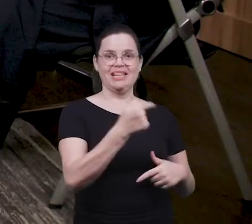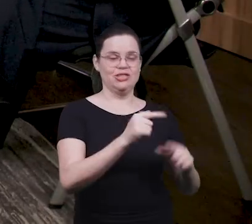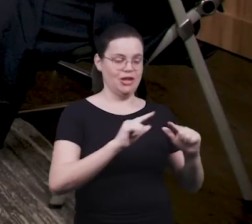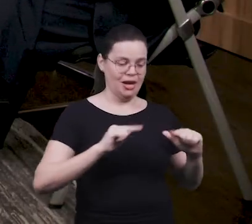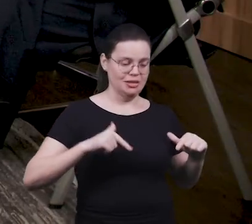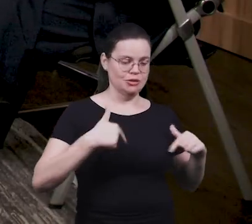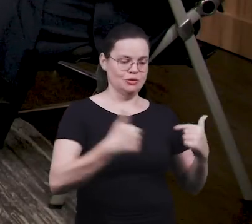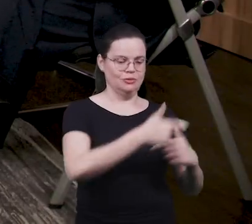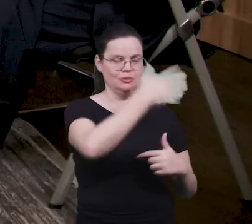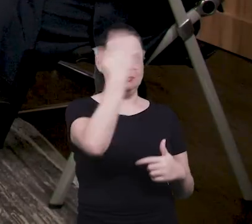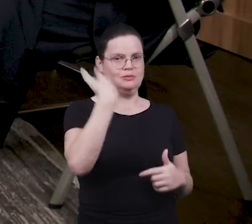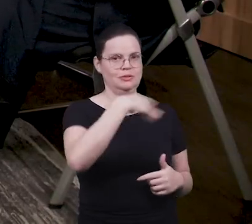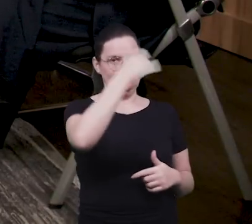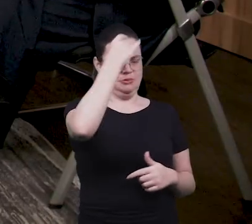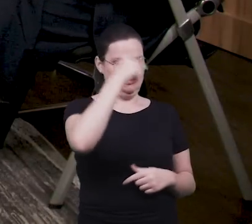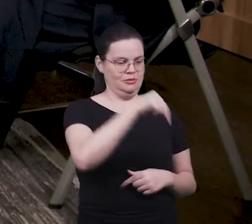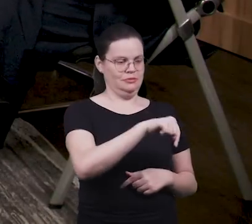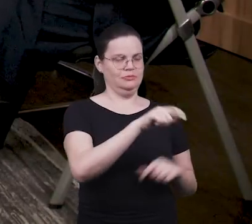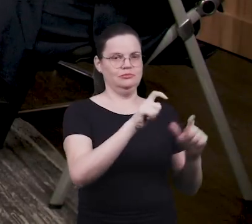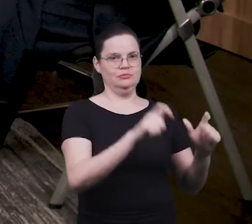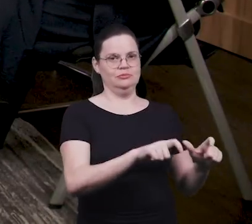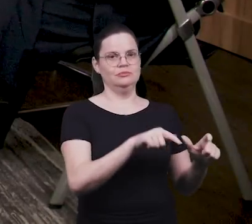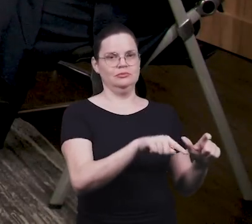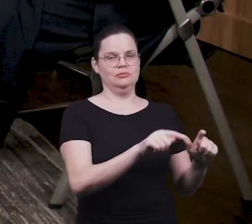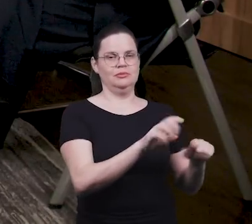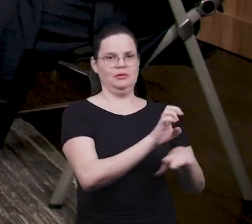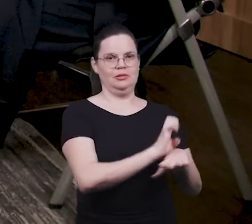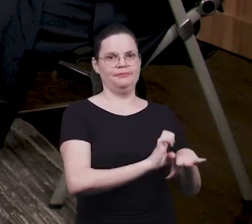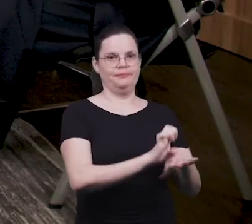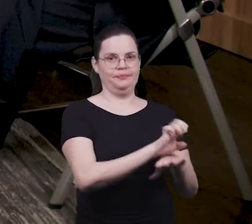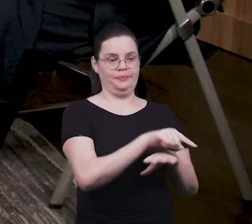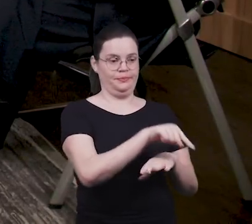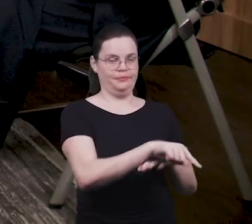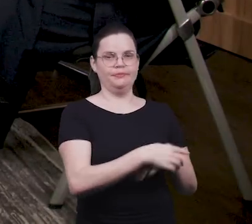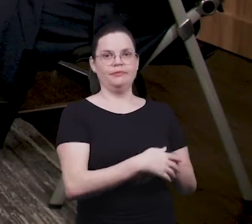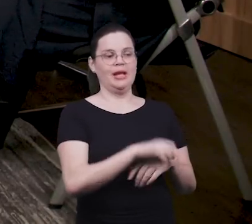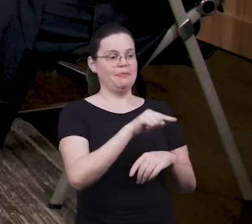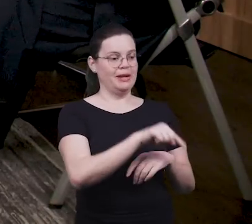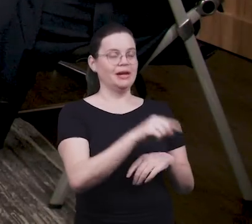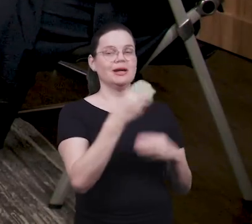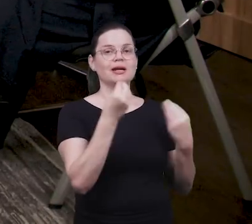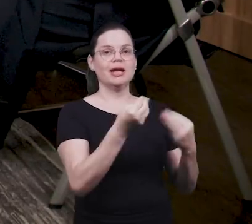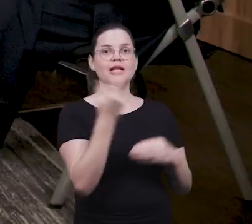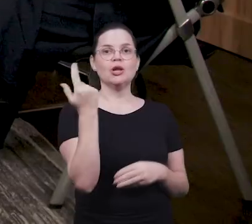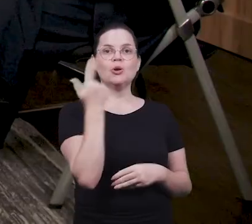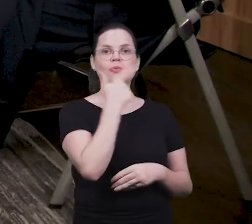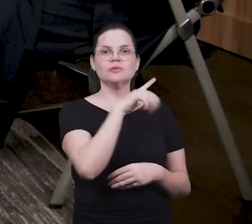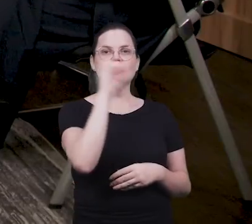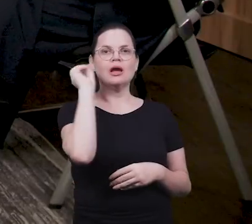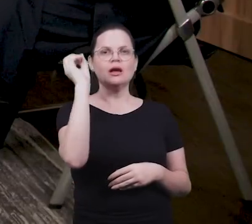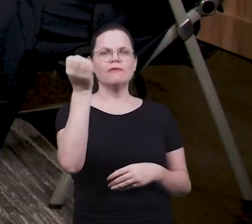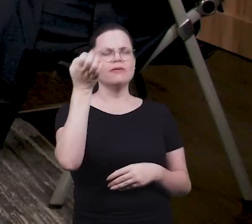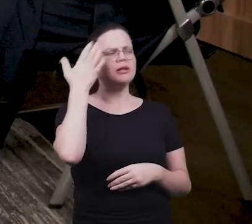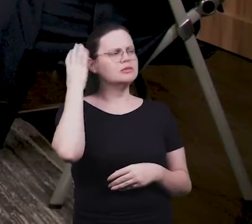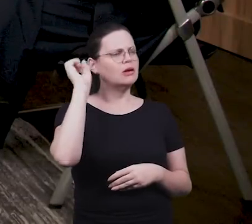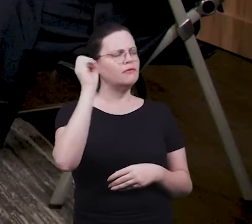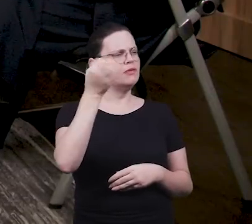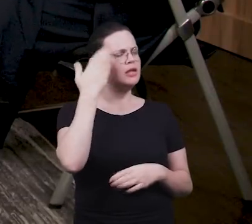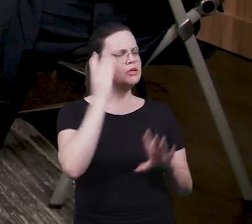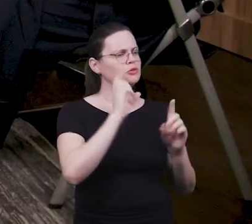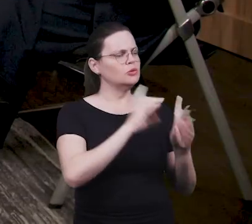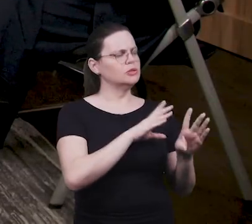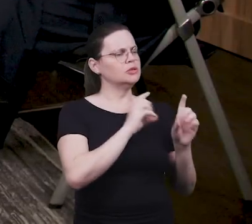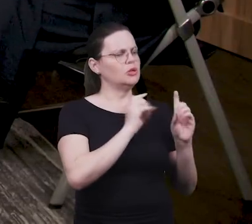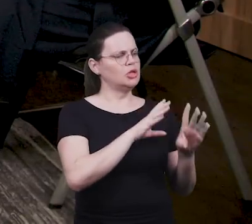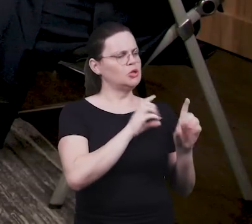era necessária para a igreja subsistir em toda a história foi ali. Mas vem